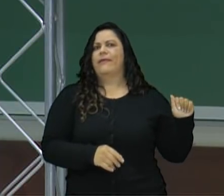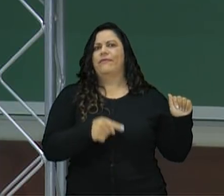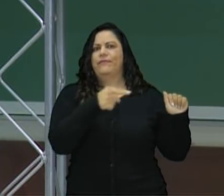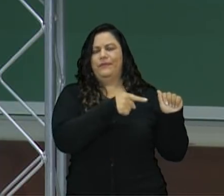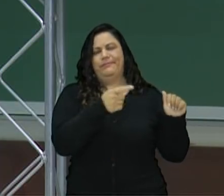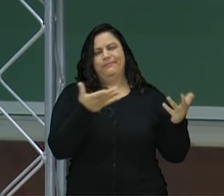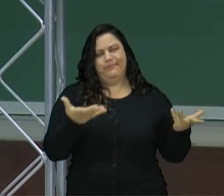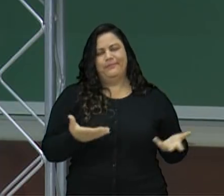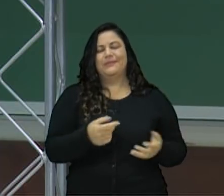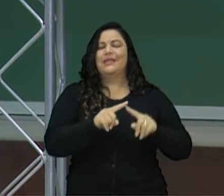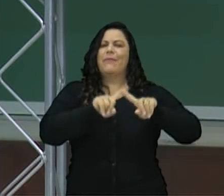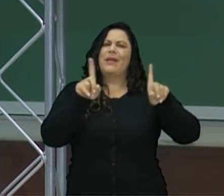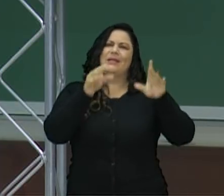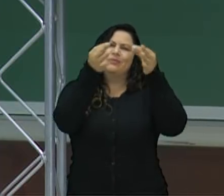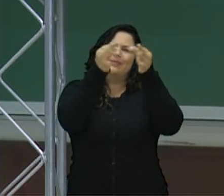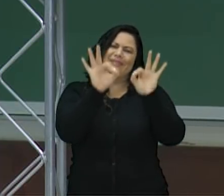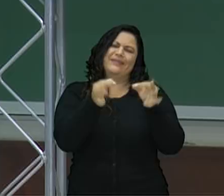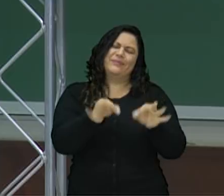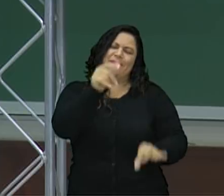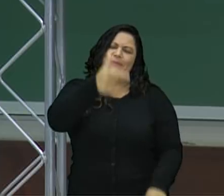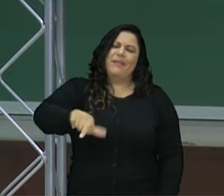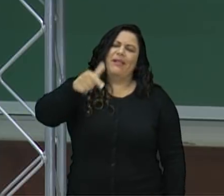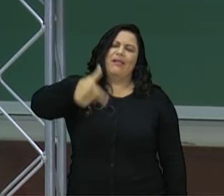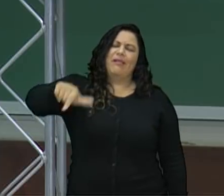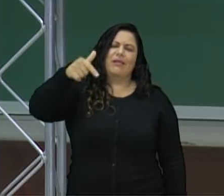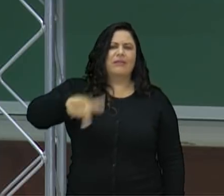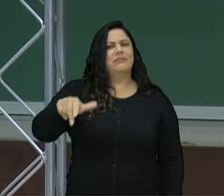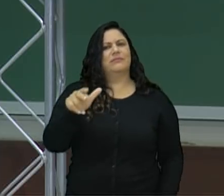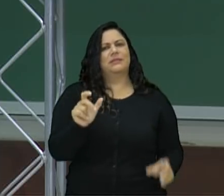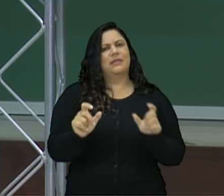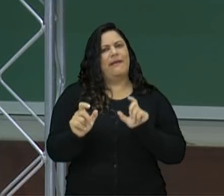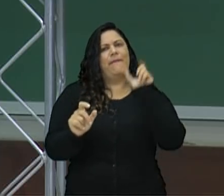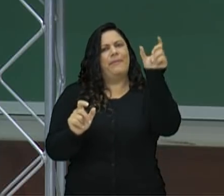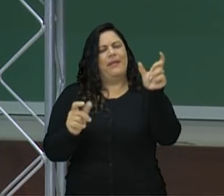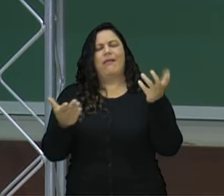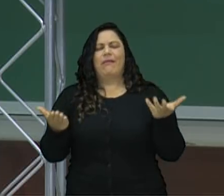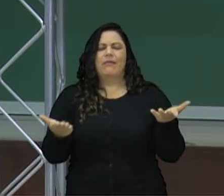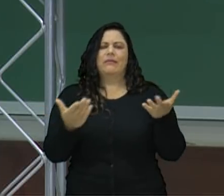verbo estava ali, né, repetidamente. Então,